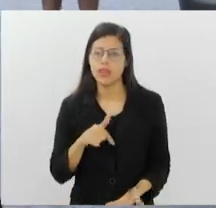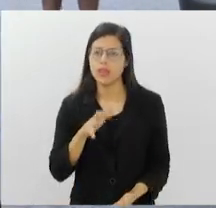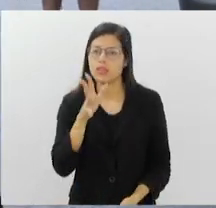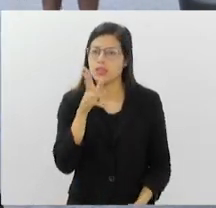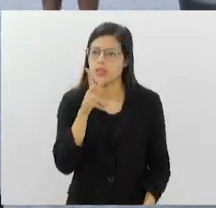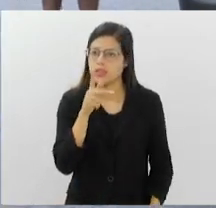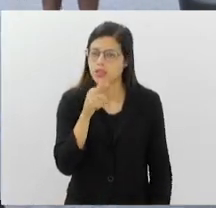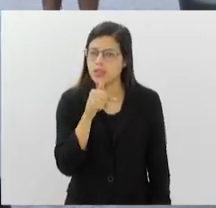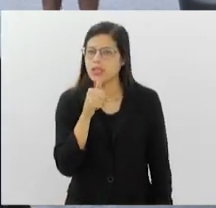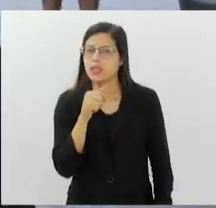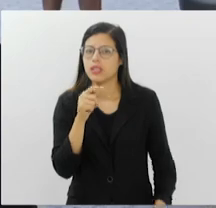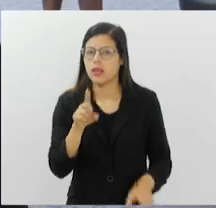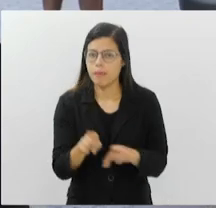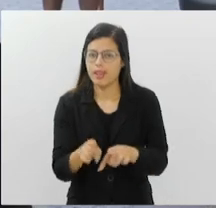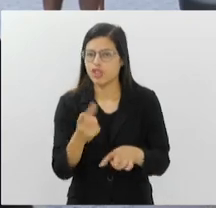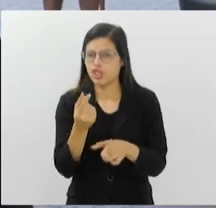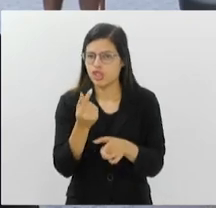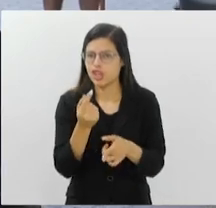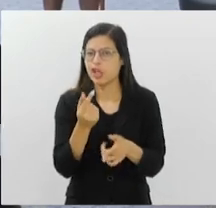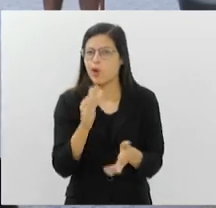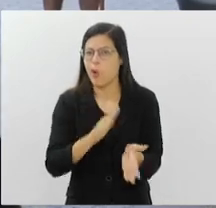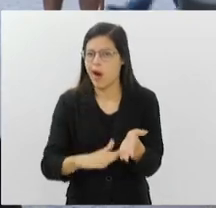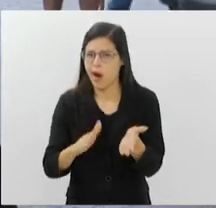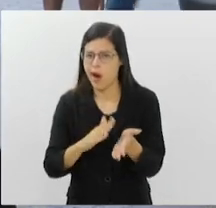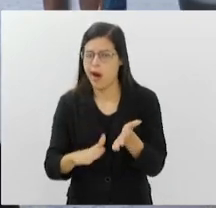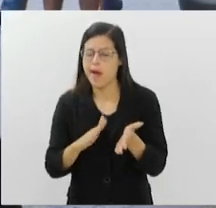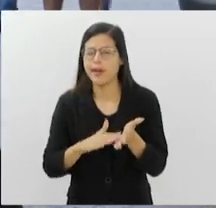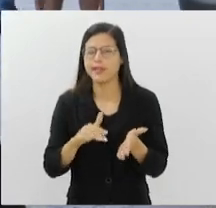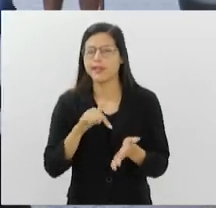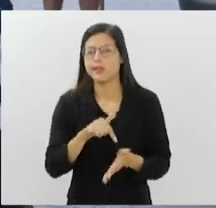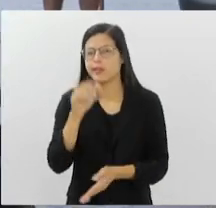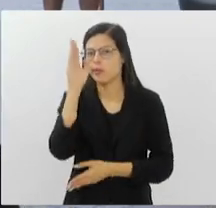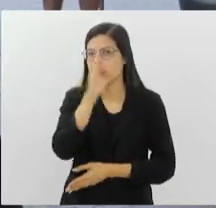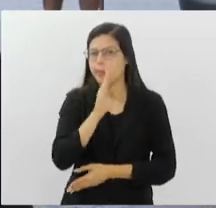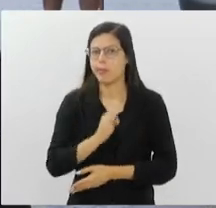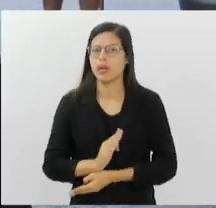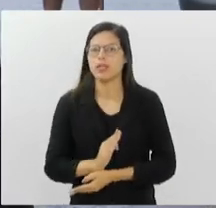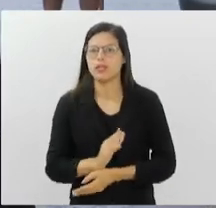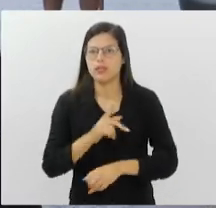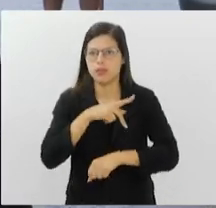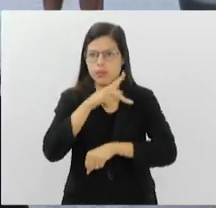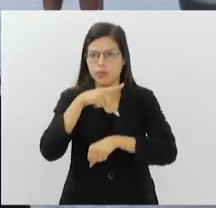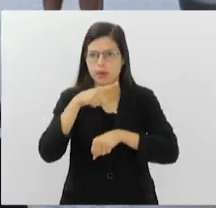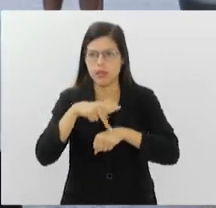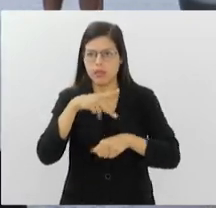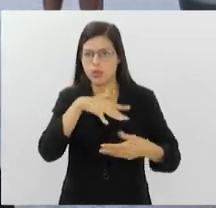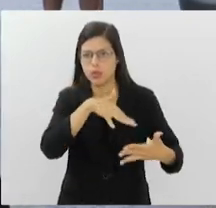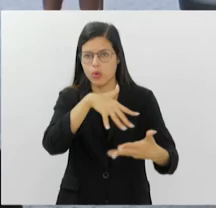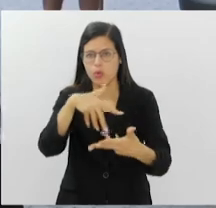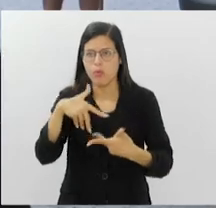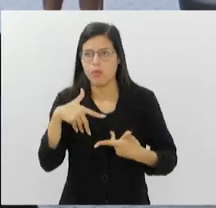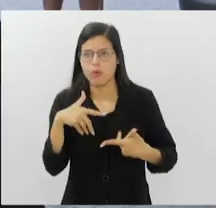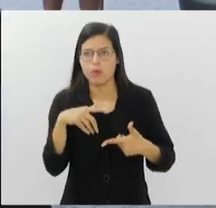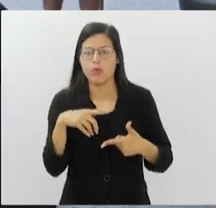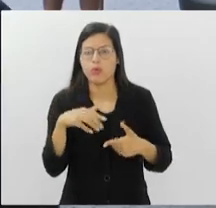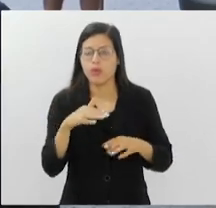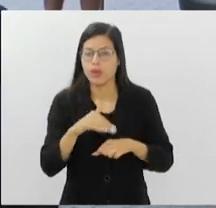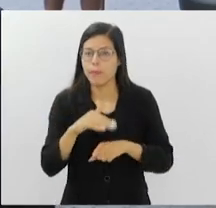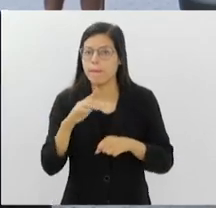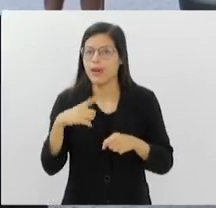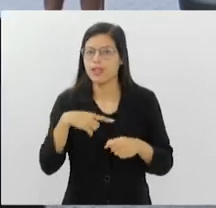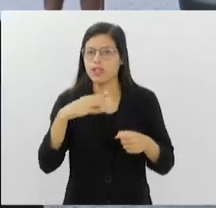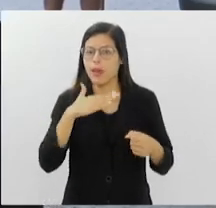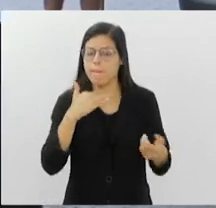dinheiro muito grande, sem contar que o Brasil é um dos países no mundo que mais tem óbito por